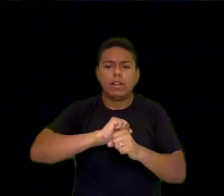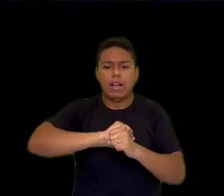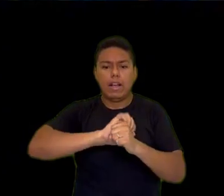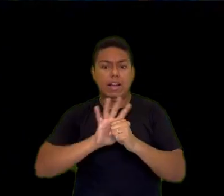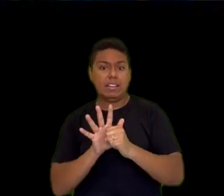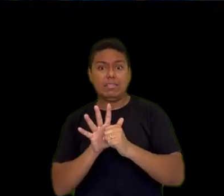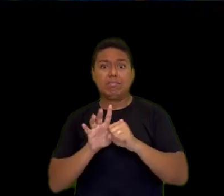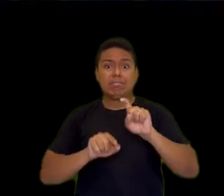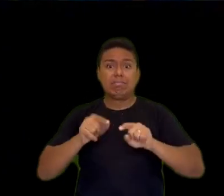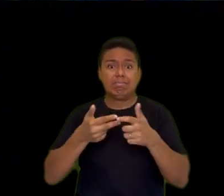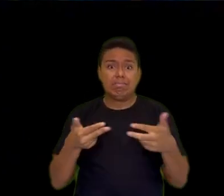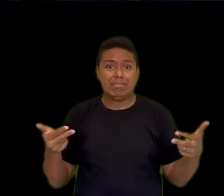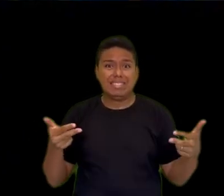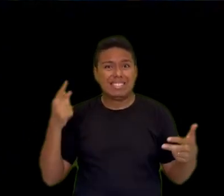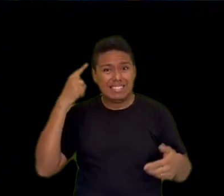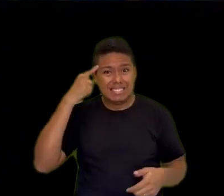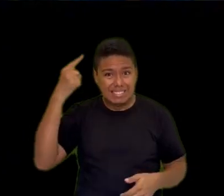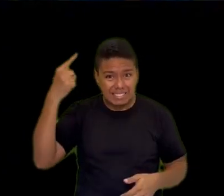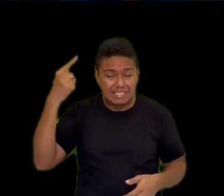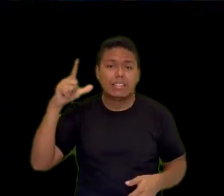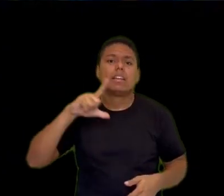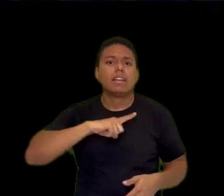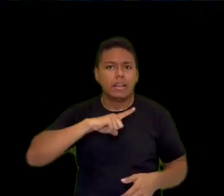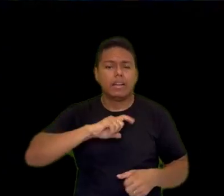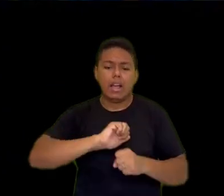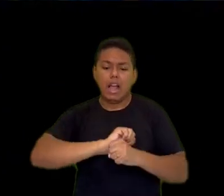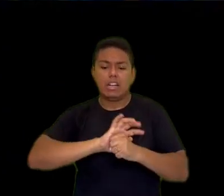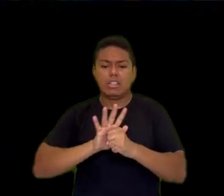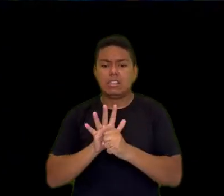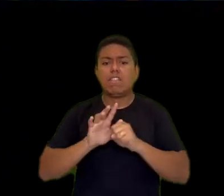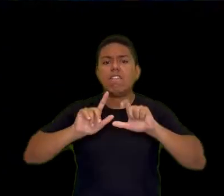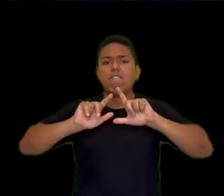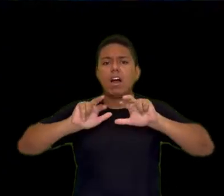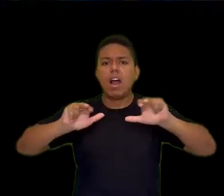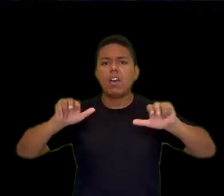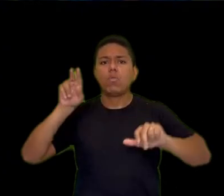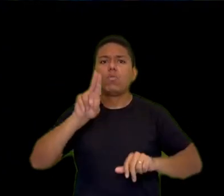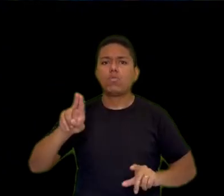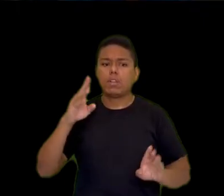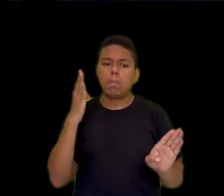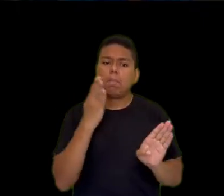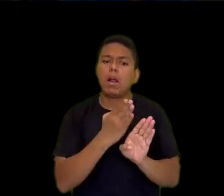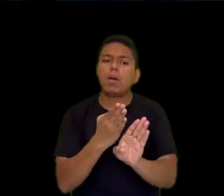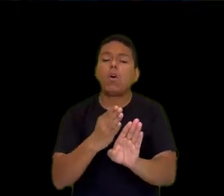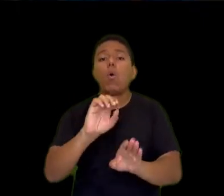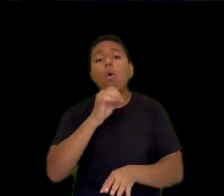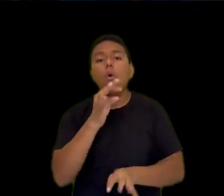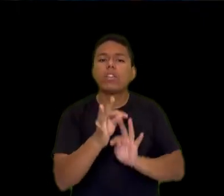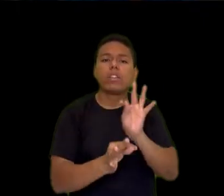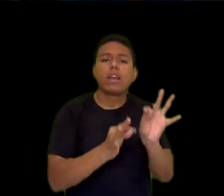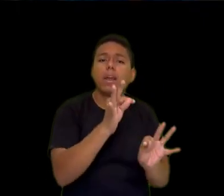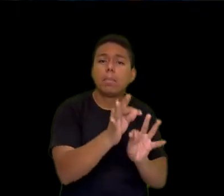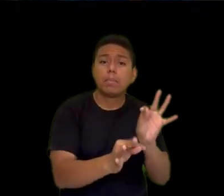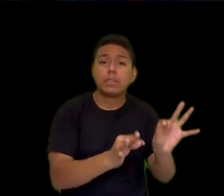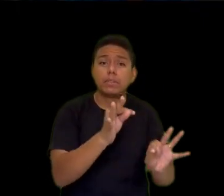utilizados tanto em diagnóstico quanto em terapias, por exemplo, de neoplasia, de câncer, cigarro,